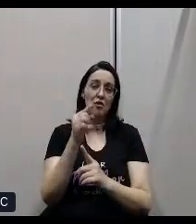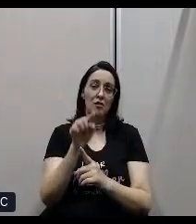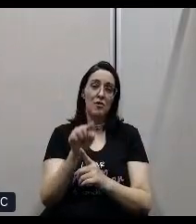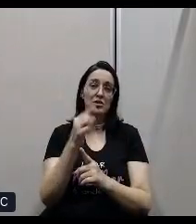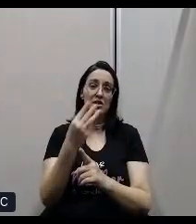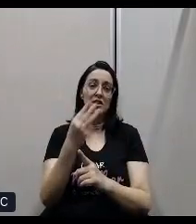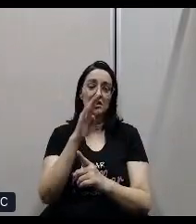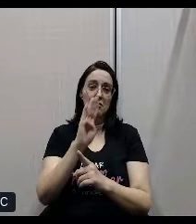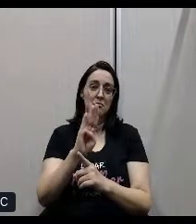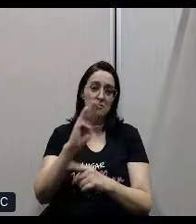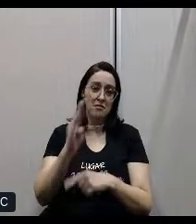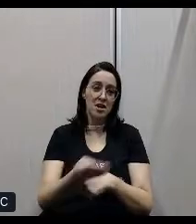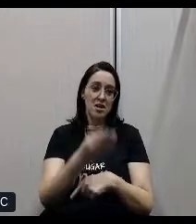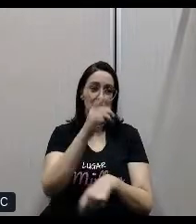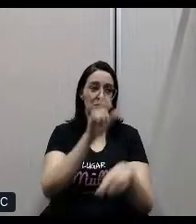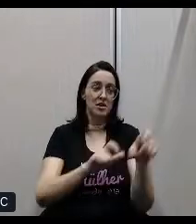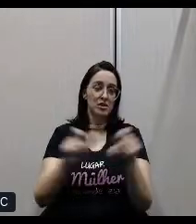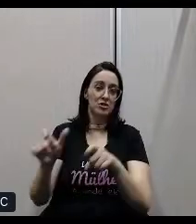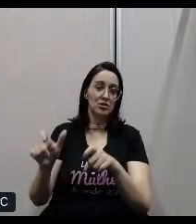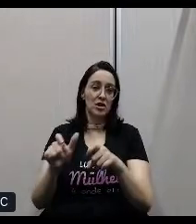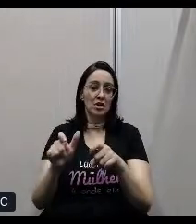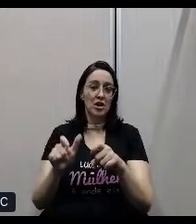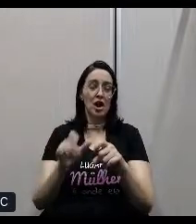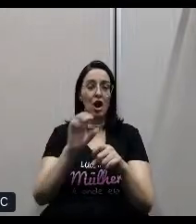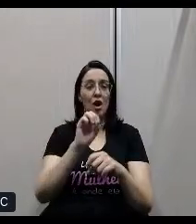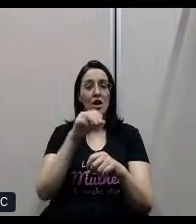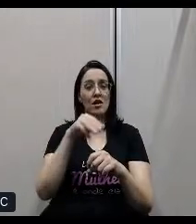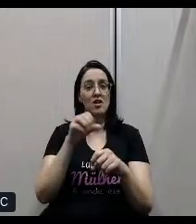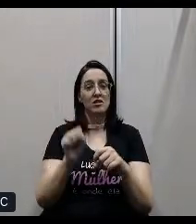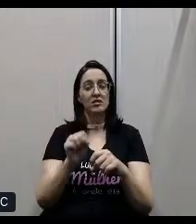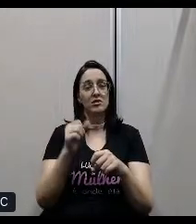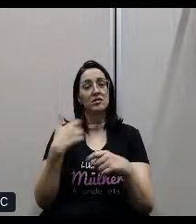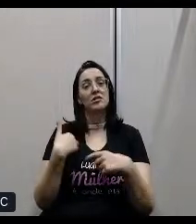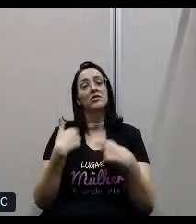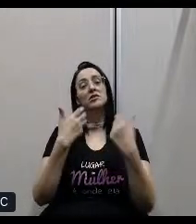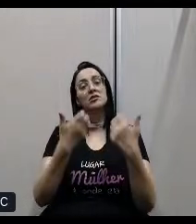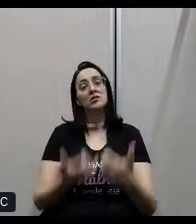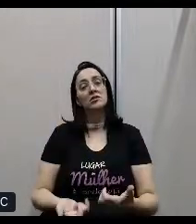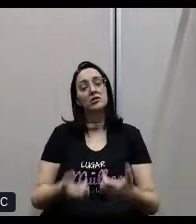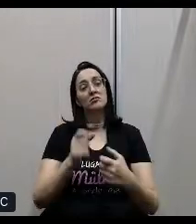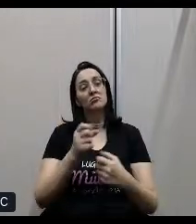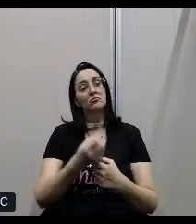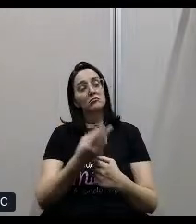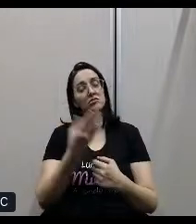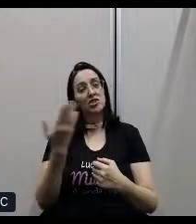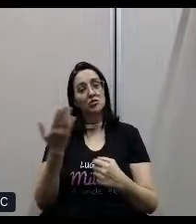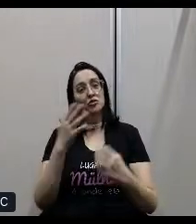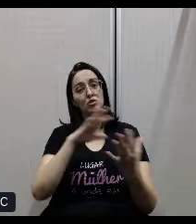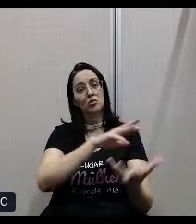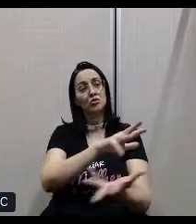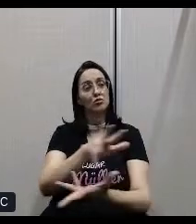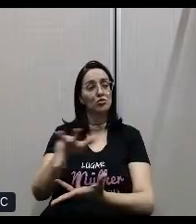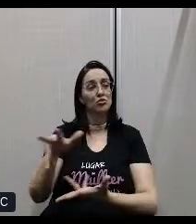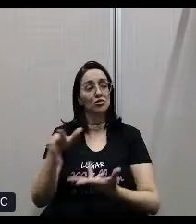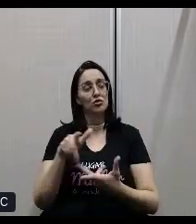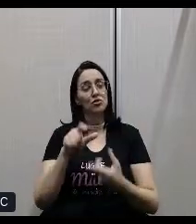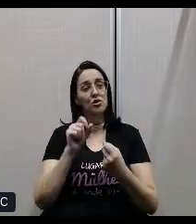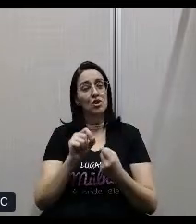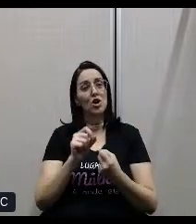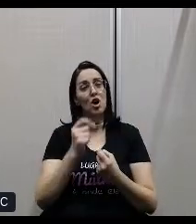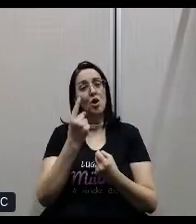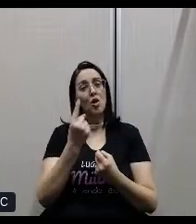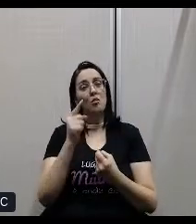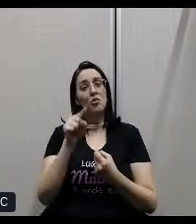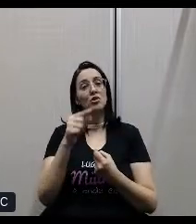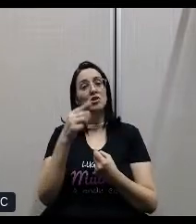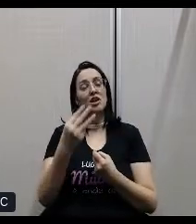pessoas, né? Então, a Organização Mundial da Saúde, a OMS, estima que globalmente mais de 1,3 bilhão